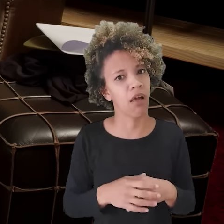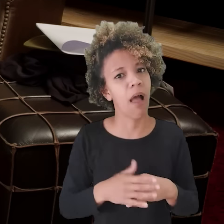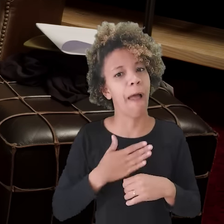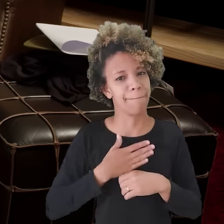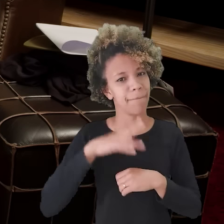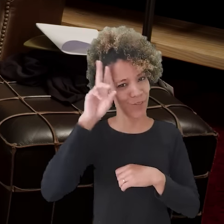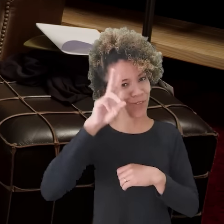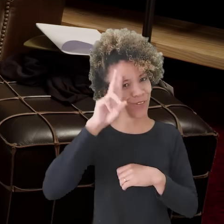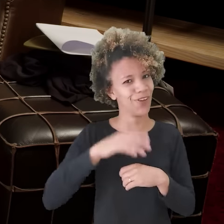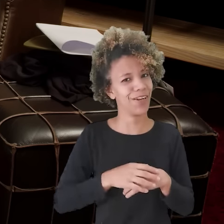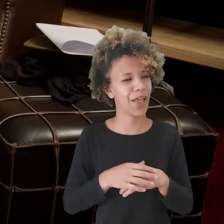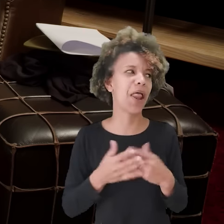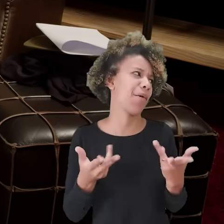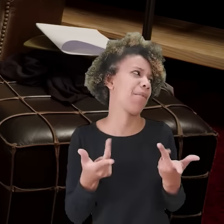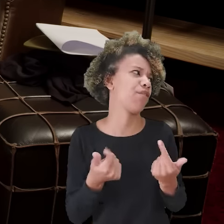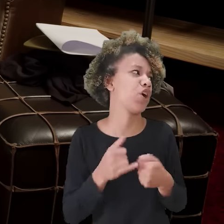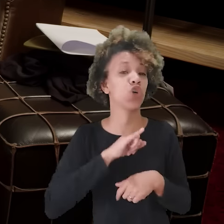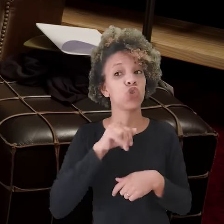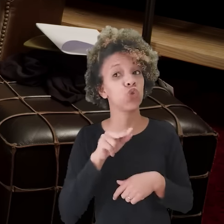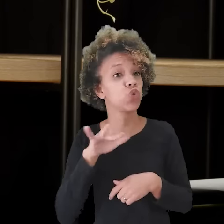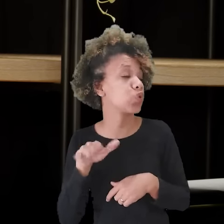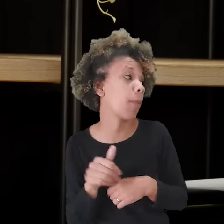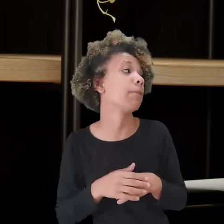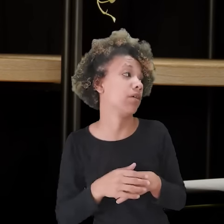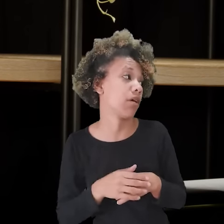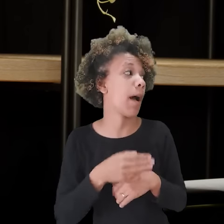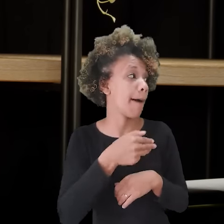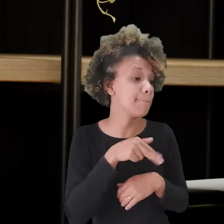a minha história a minha história da maconha é maravilhosa